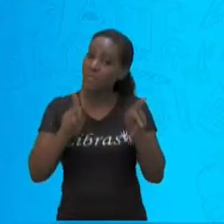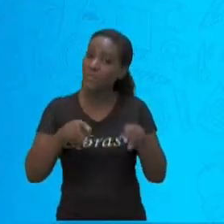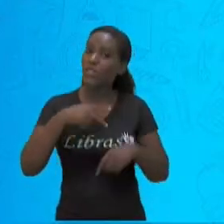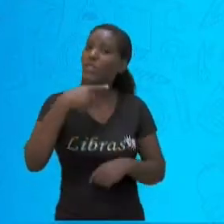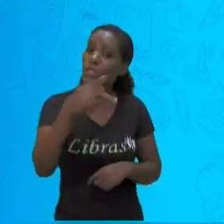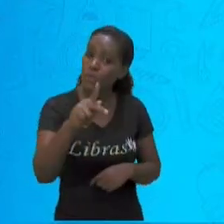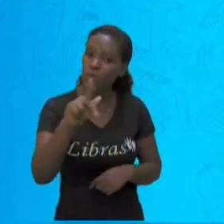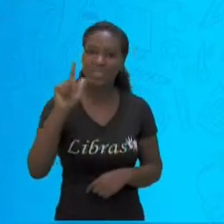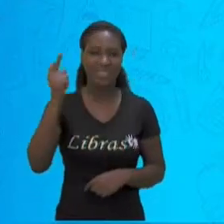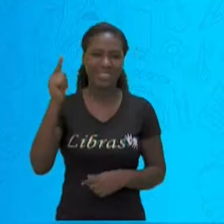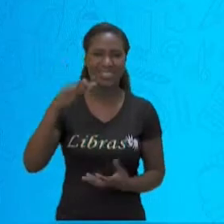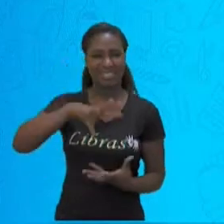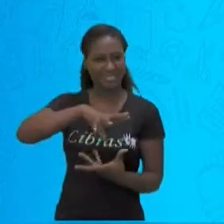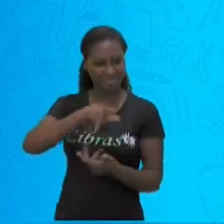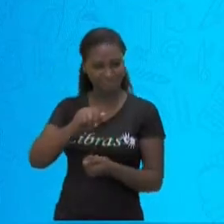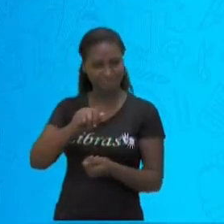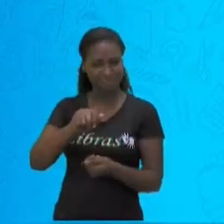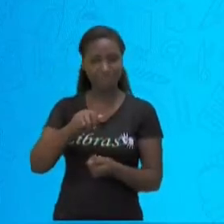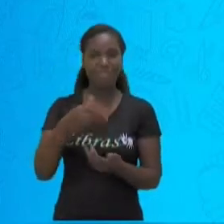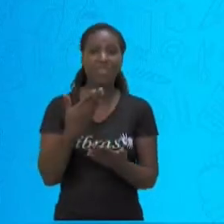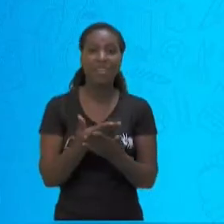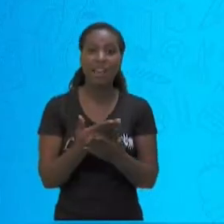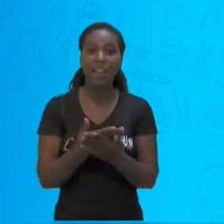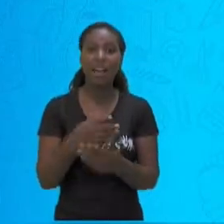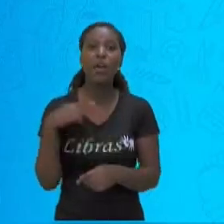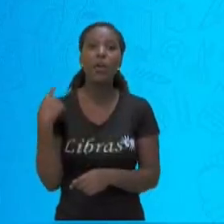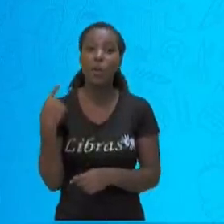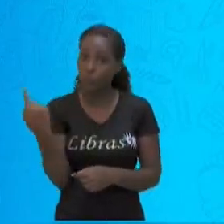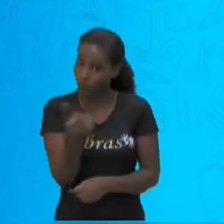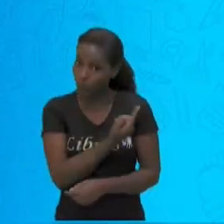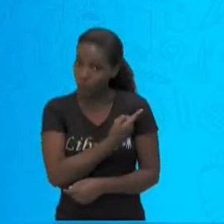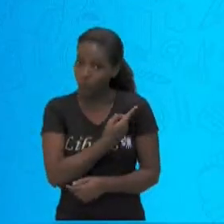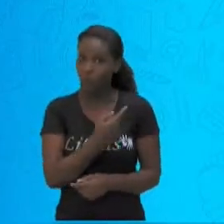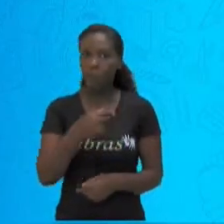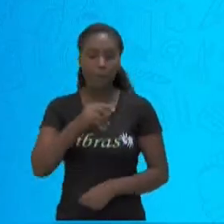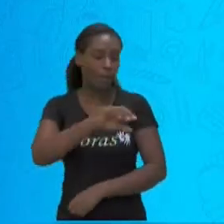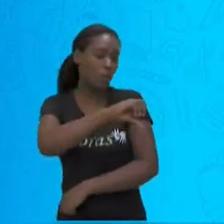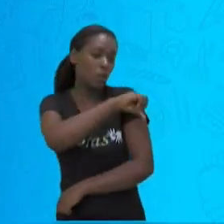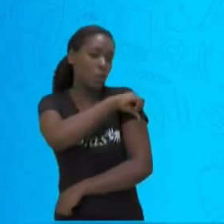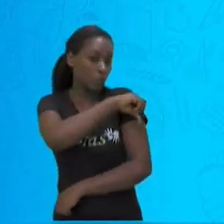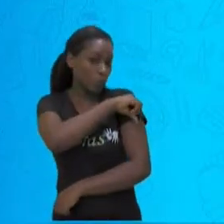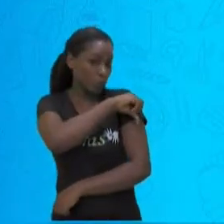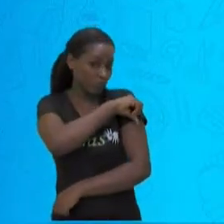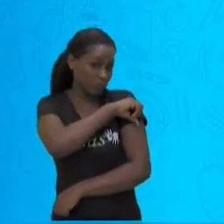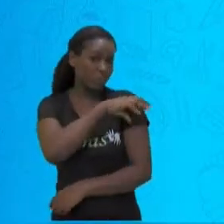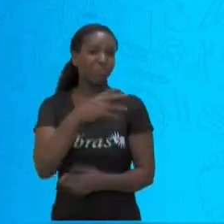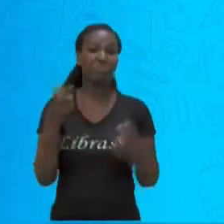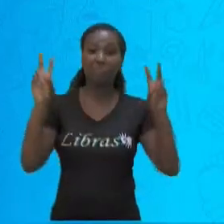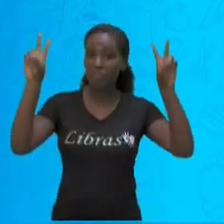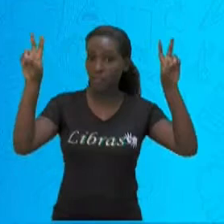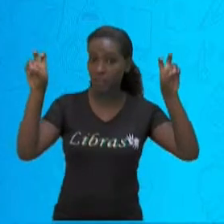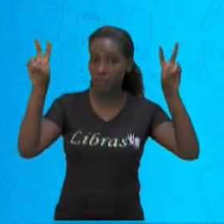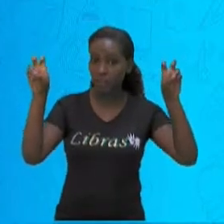é para o nono ano do Ensino Fundamental e o tema da nossa aula,